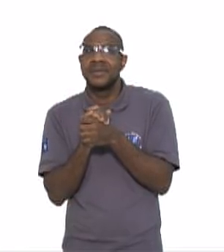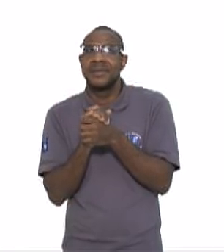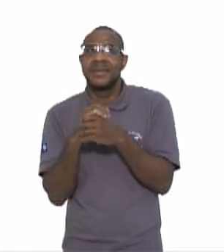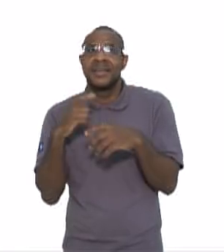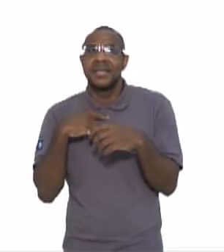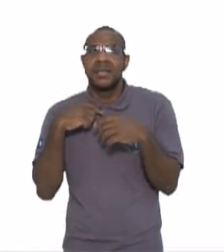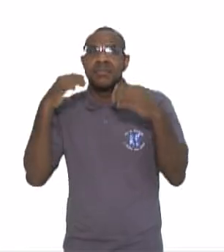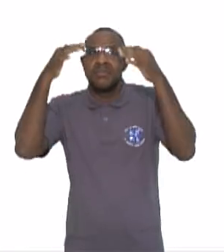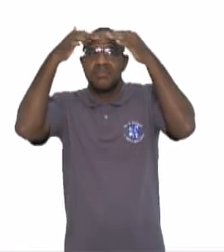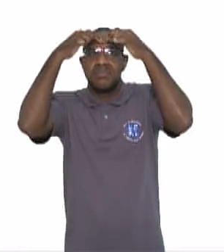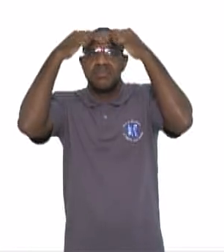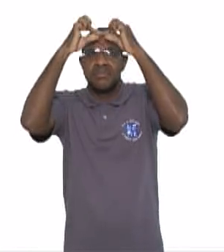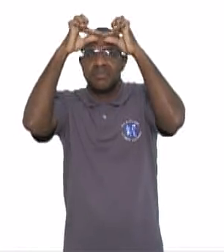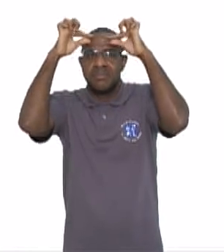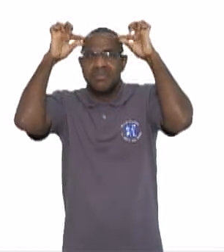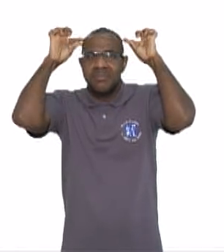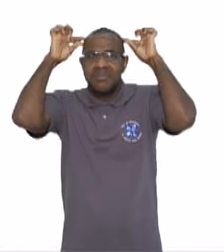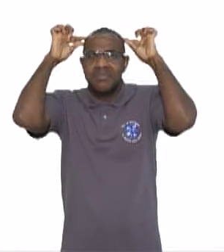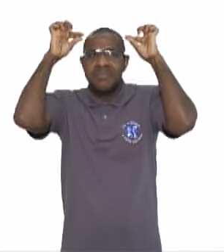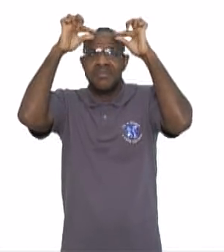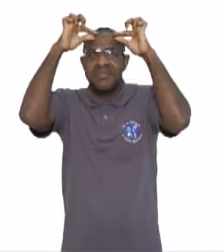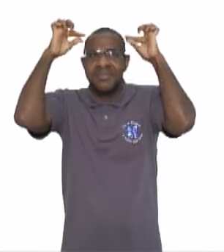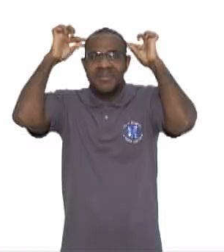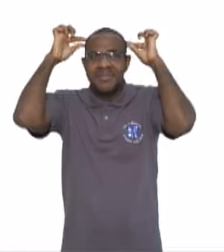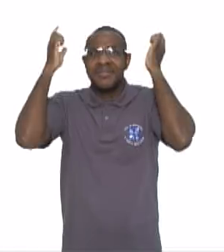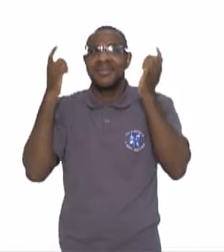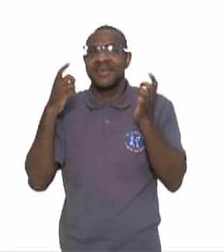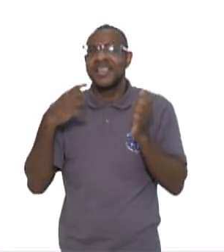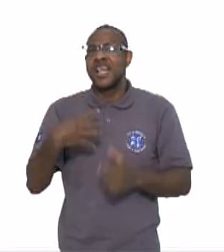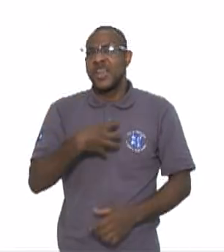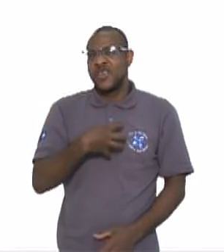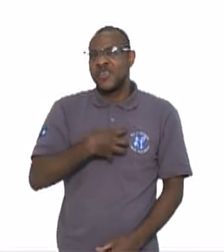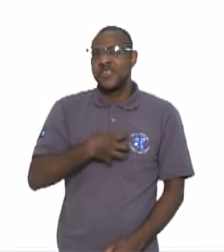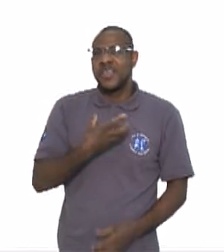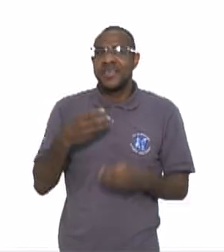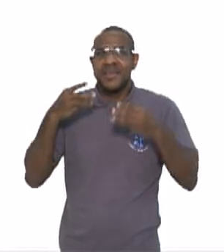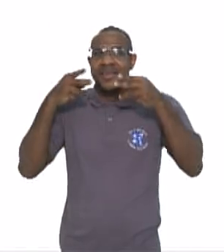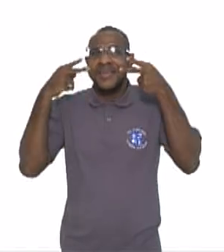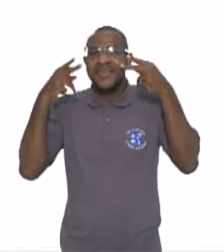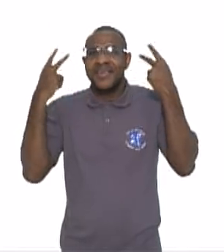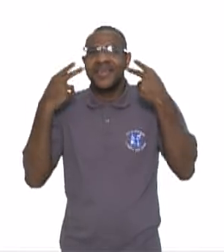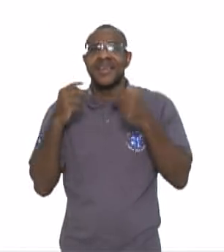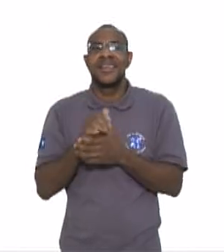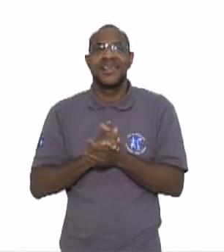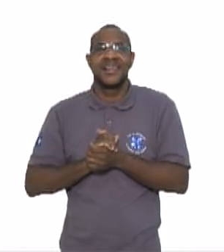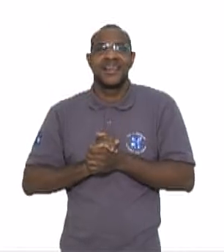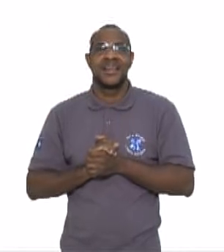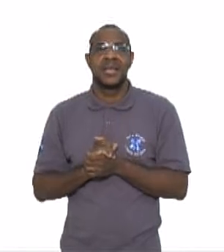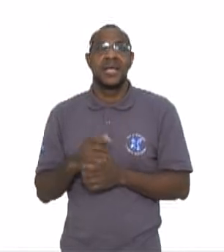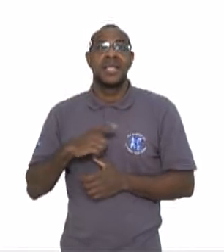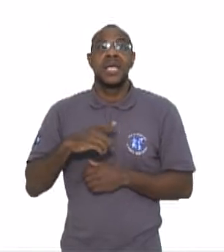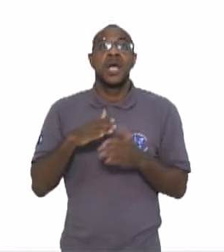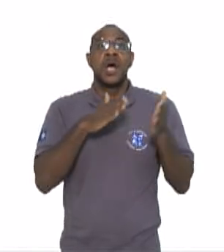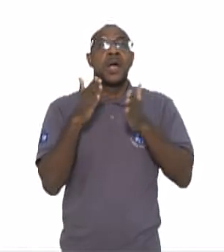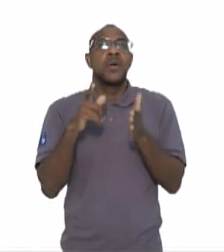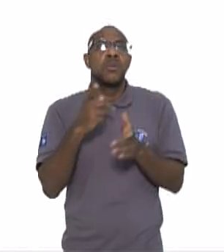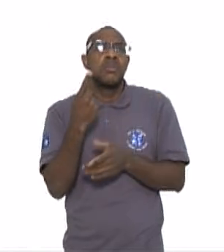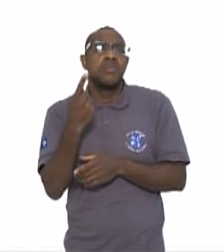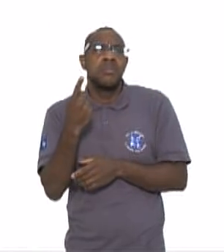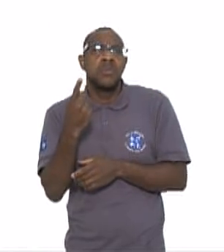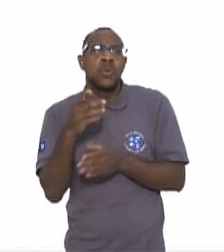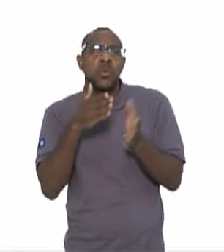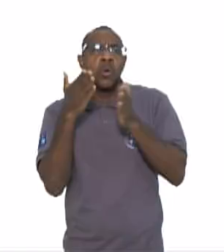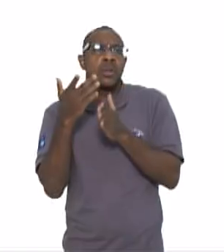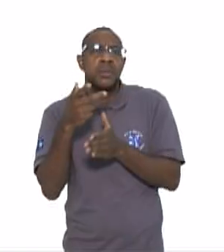na cabeça, também bem diferente do Garfield. E tem outros bonecos ali, um que parece uma vaca,